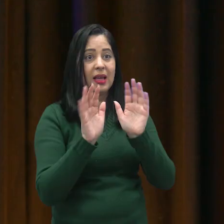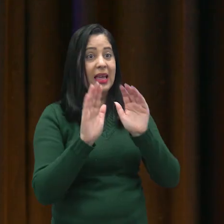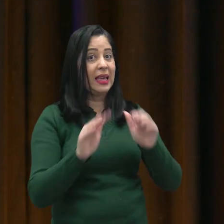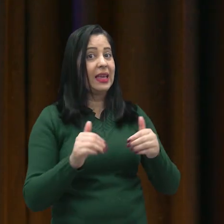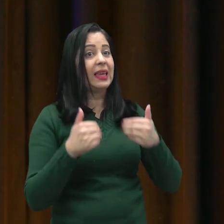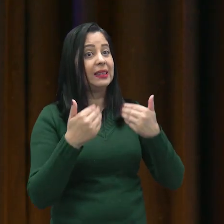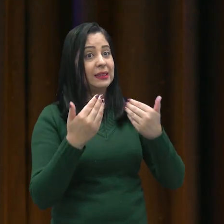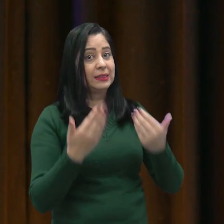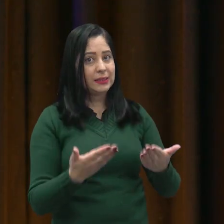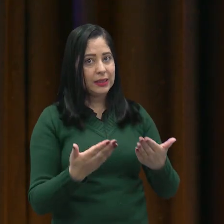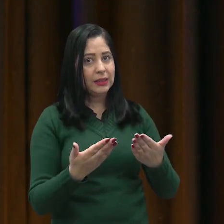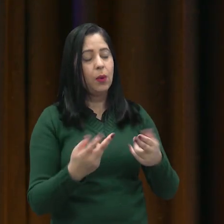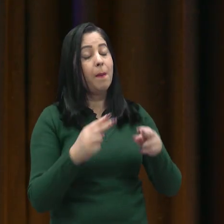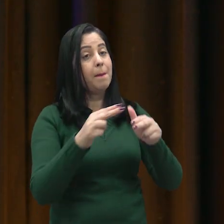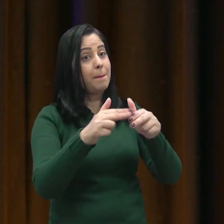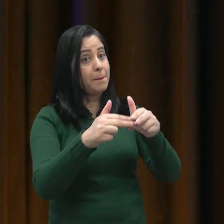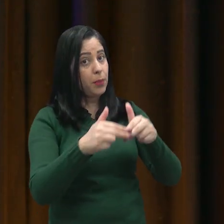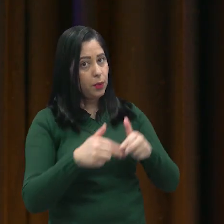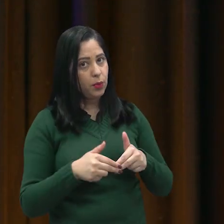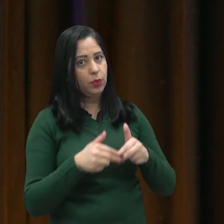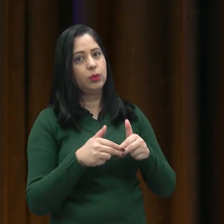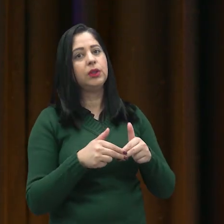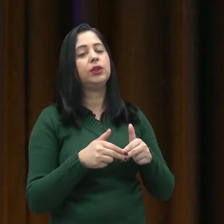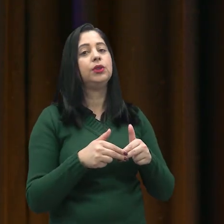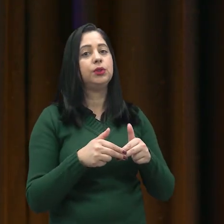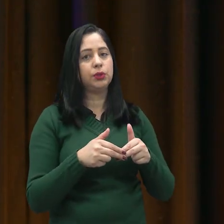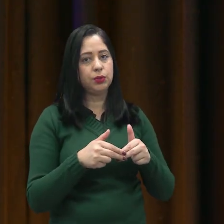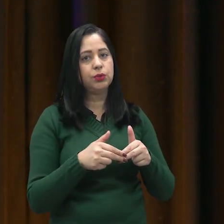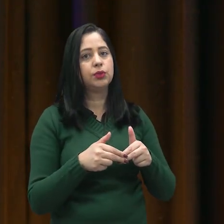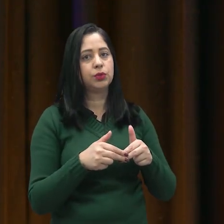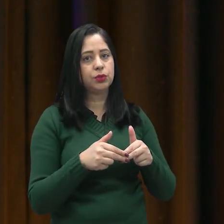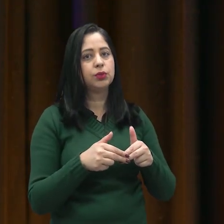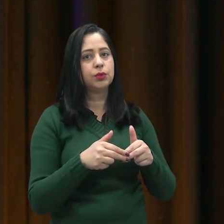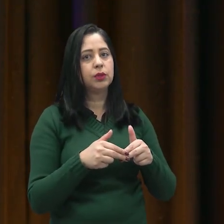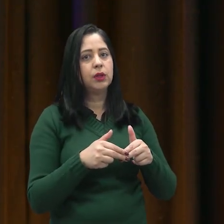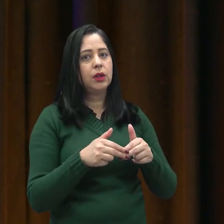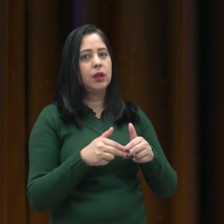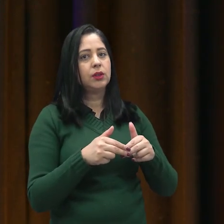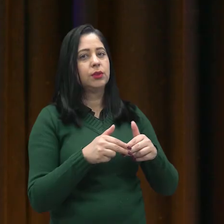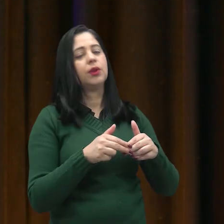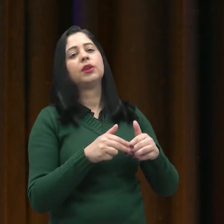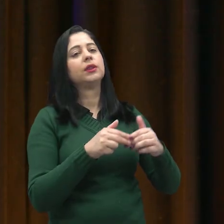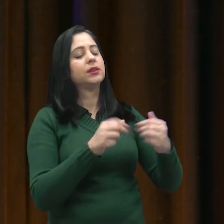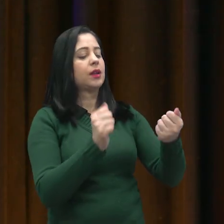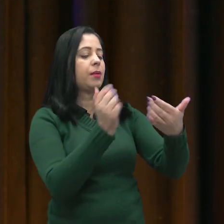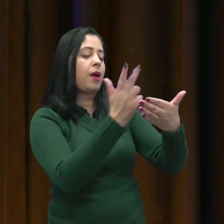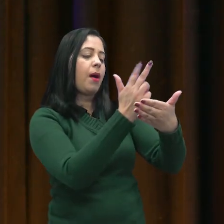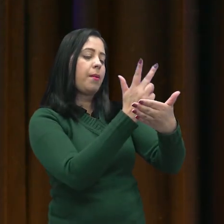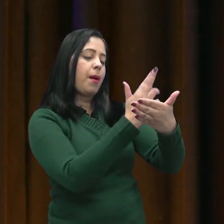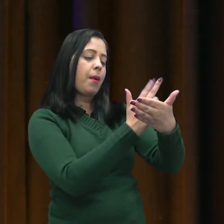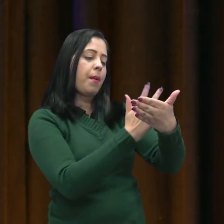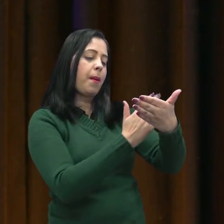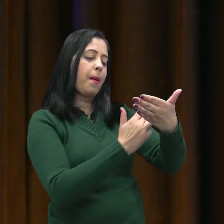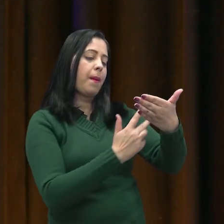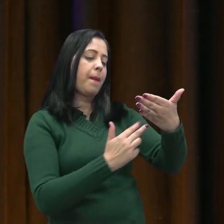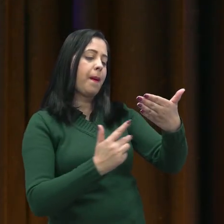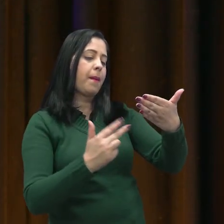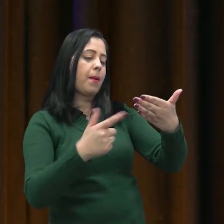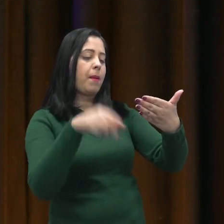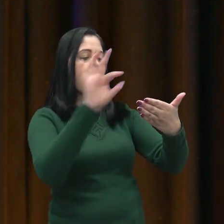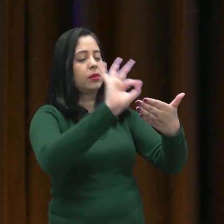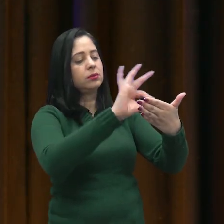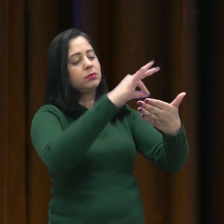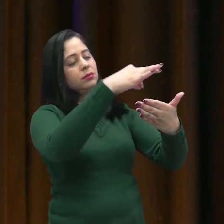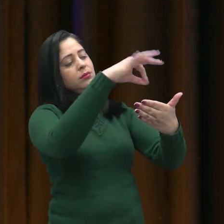vai abordar, né, junto ao paciente, essa interpretação, né, onde do fazer artístico em si, ele